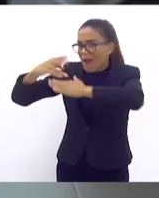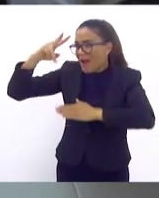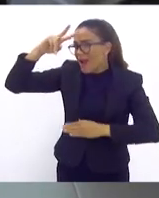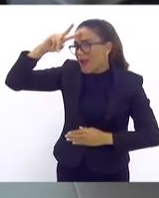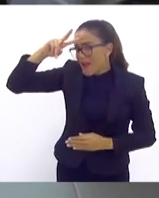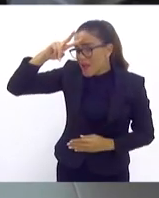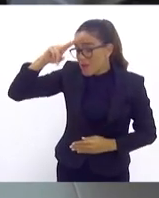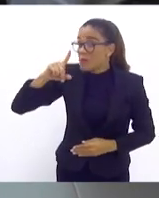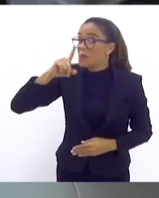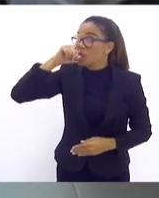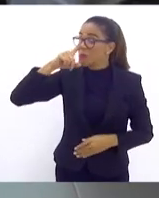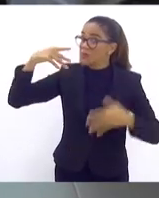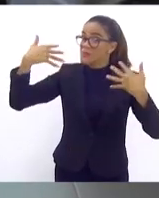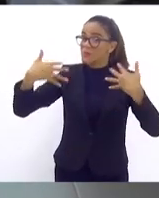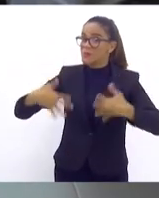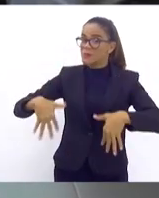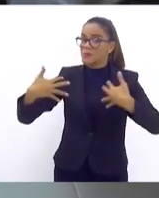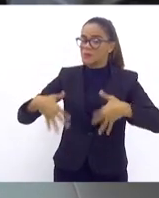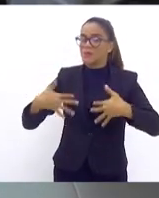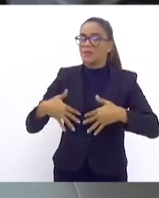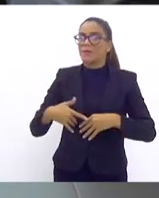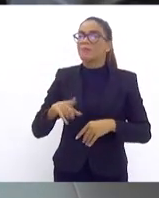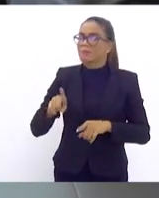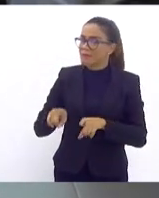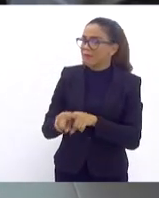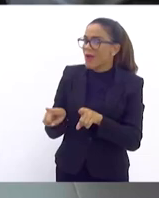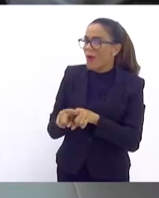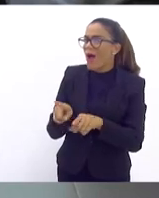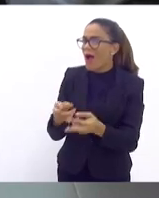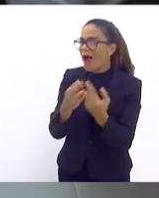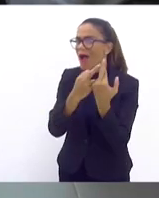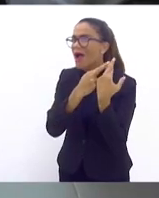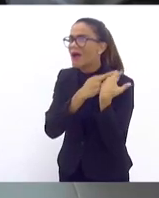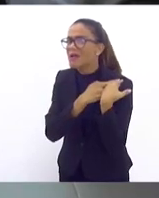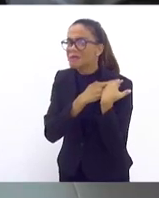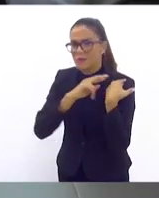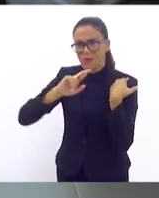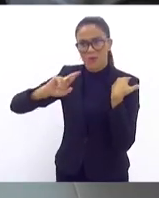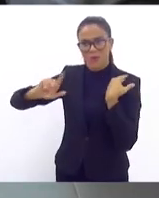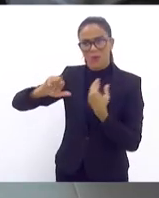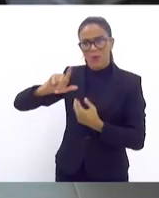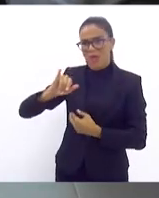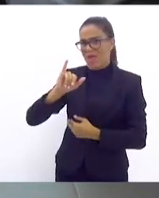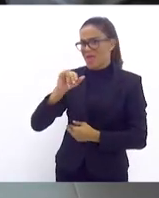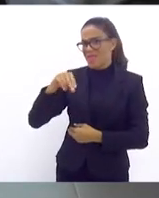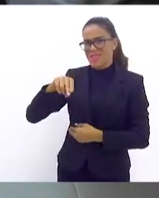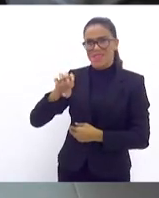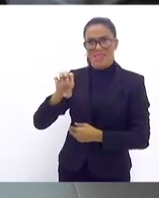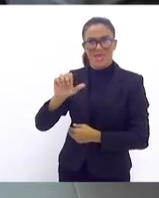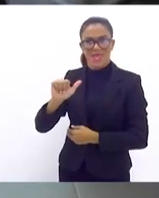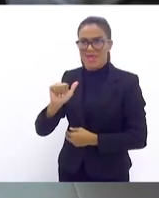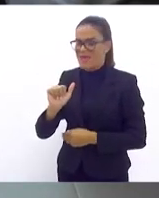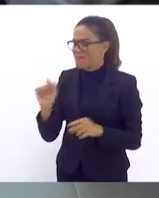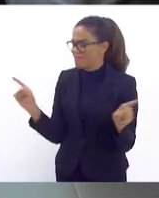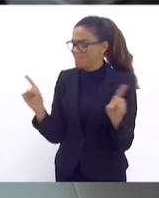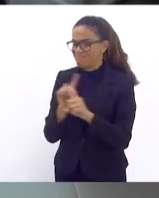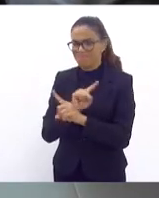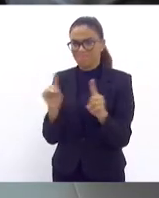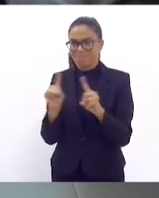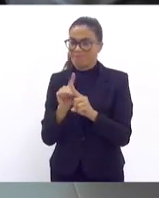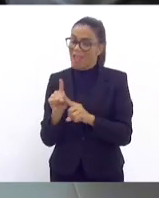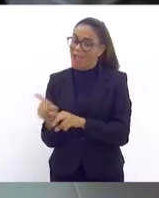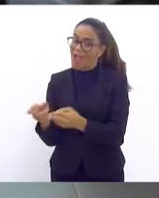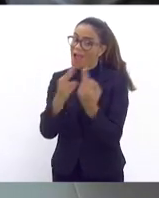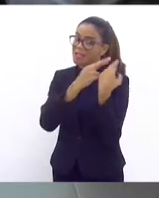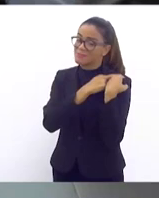risco maior, seguramente a responsabilidade não era do INEA, né? E sim da